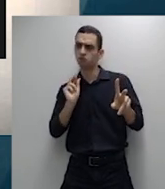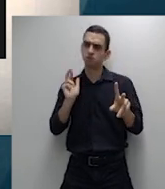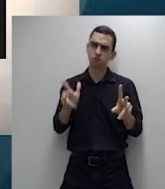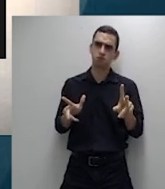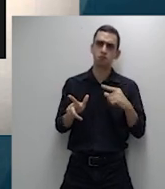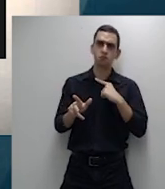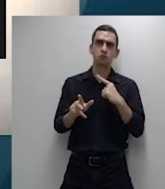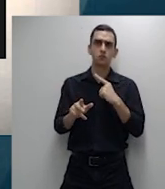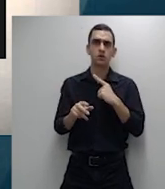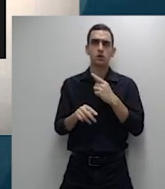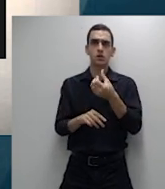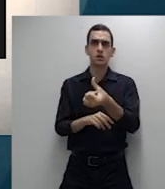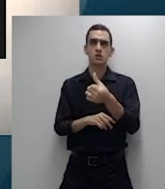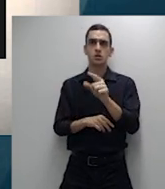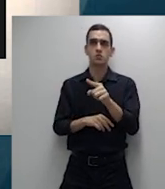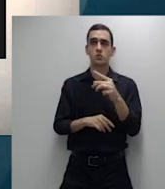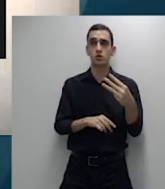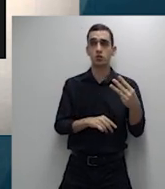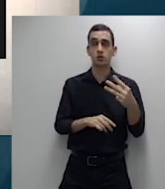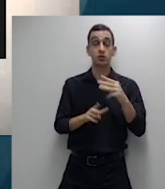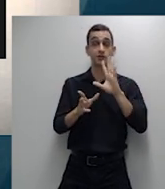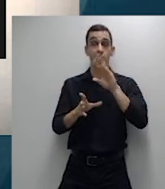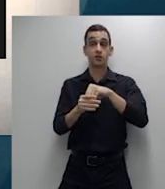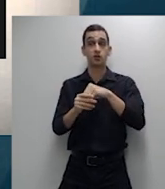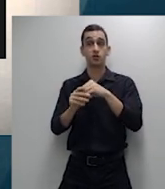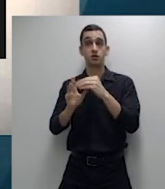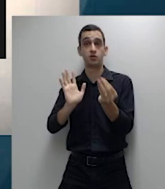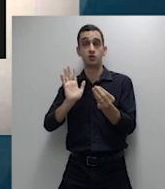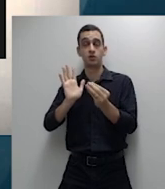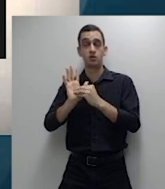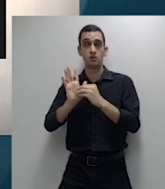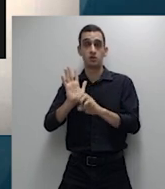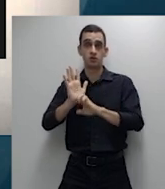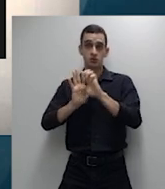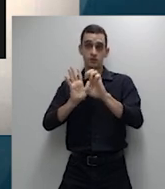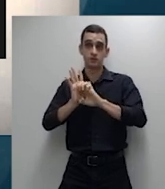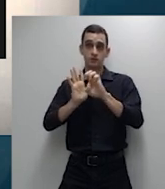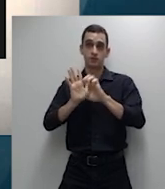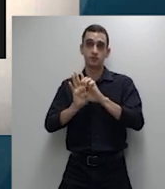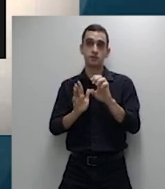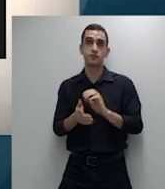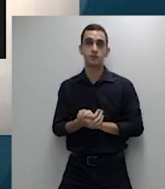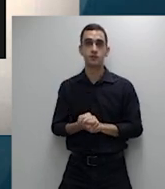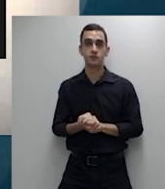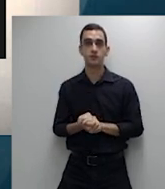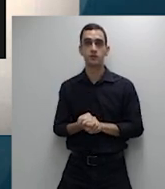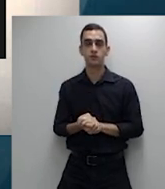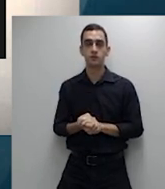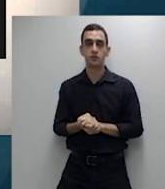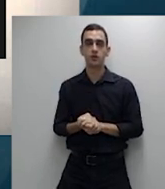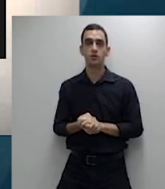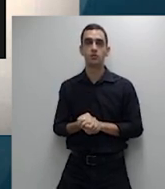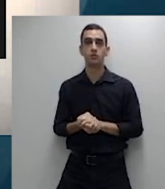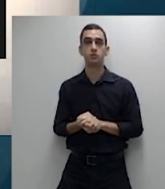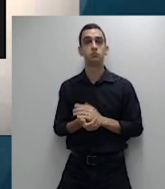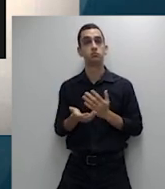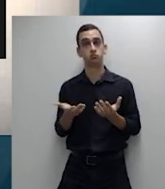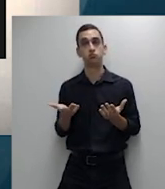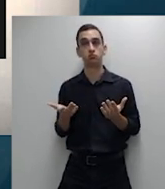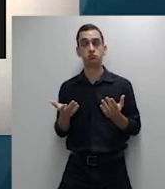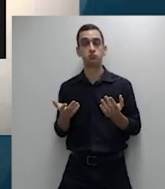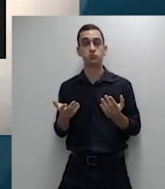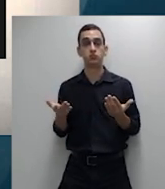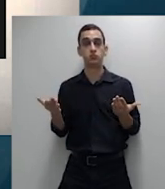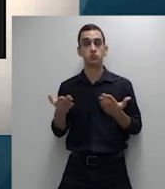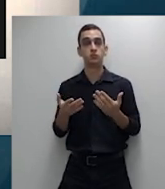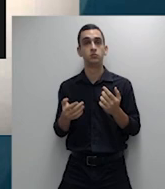6.3 do edital que também como chamado sabemos é a lei do concurso então a